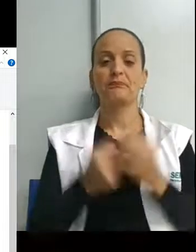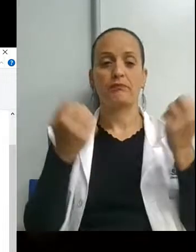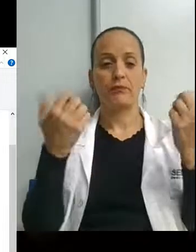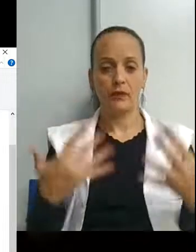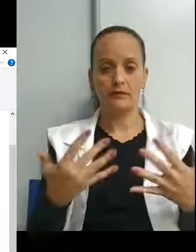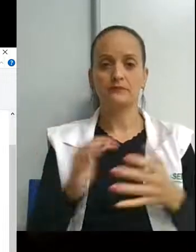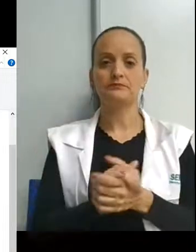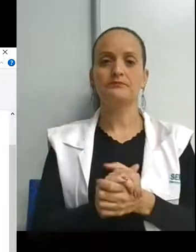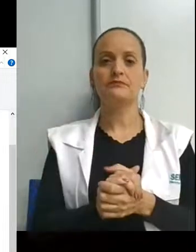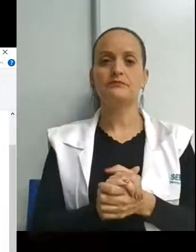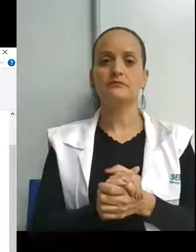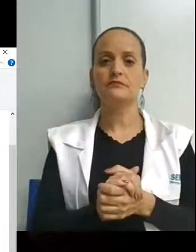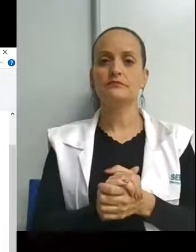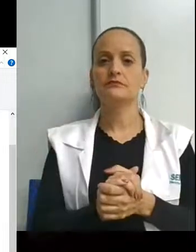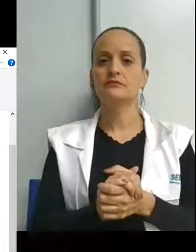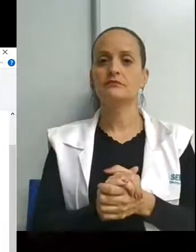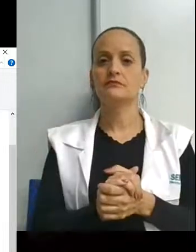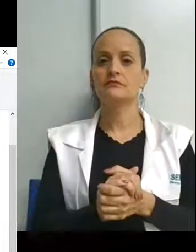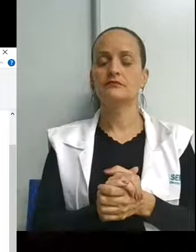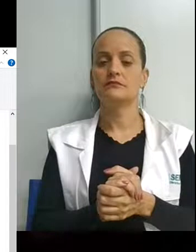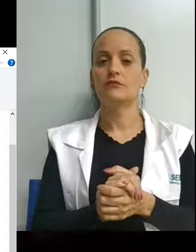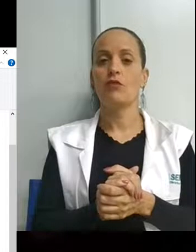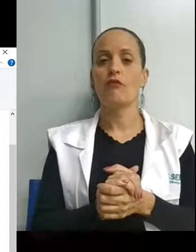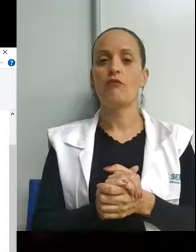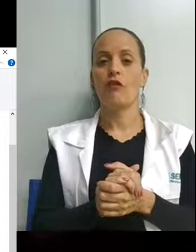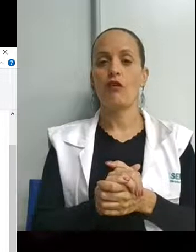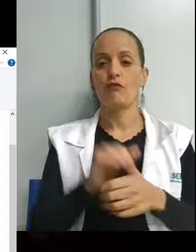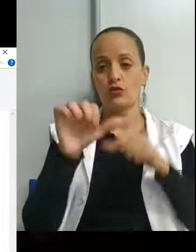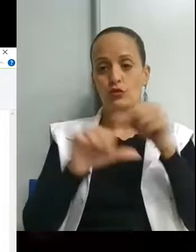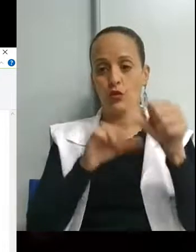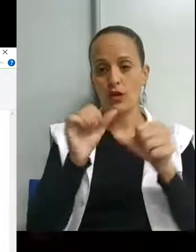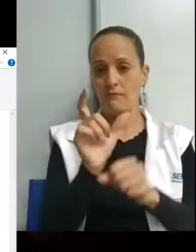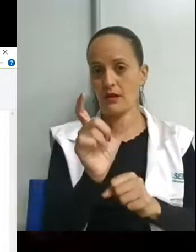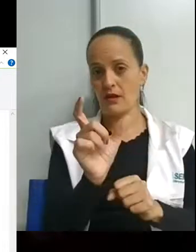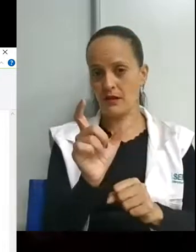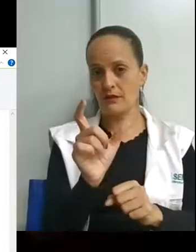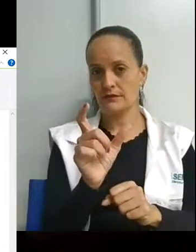colocar aqui, ó, vou apagar aqui e colocar só circuito da casa.